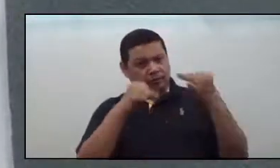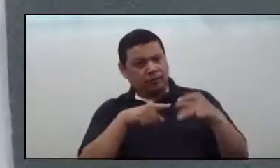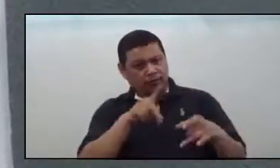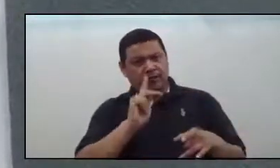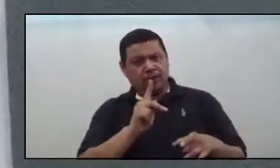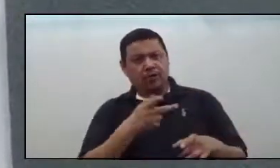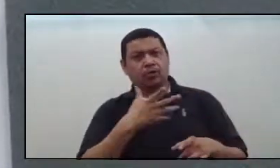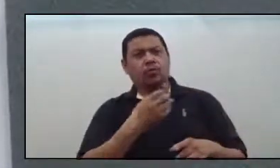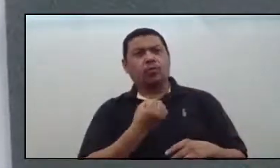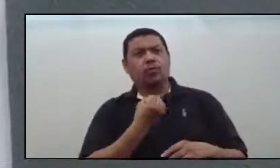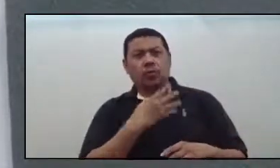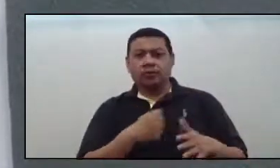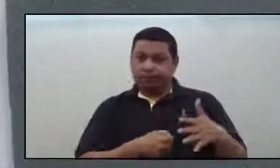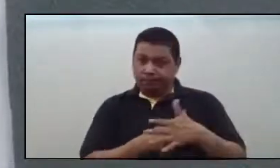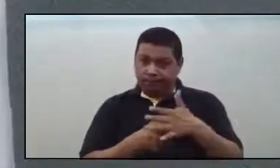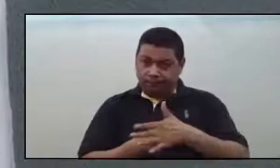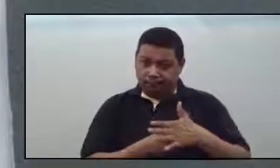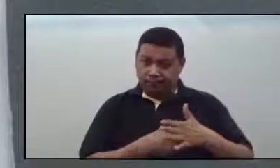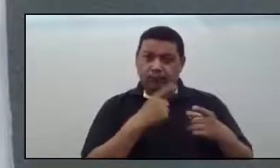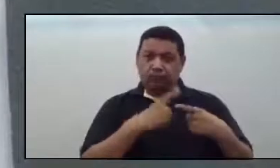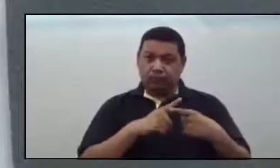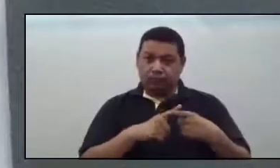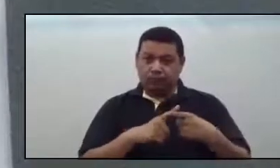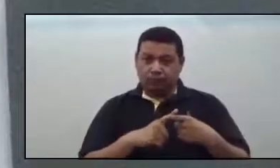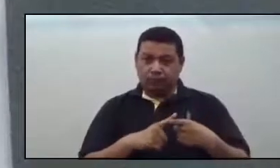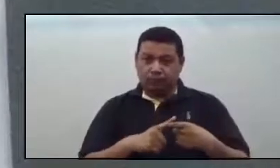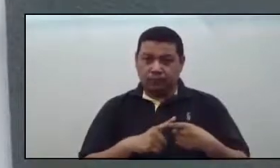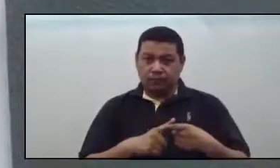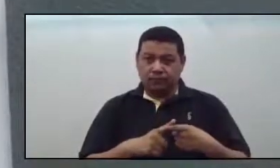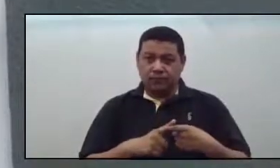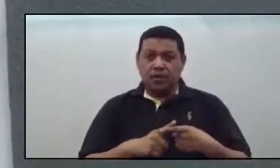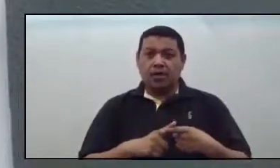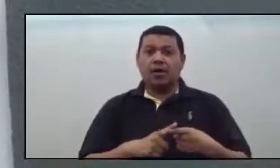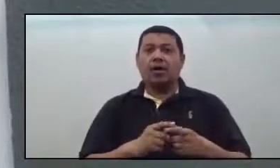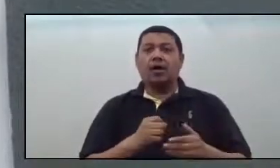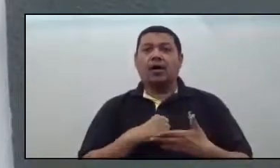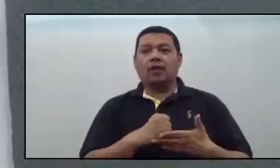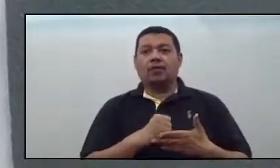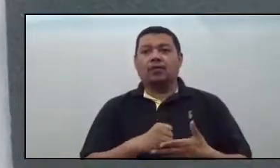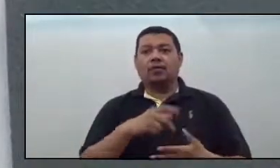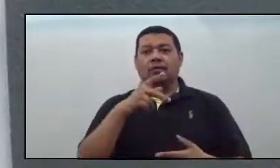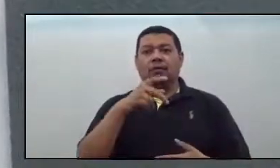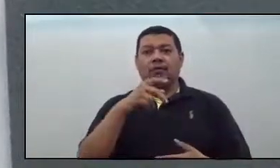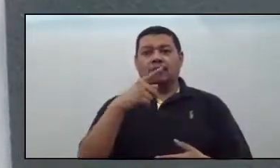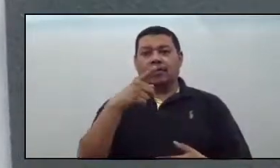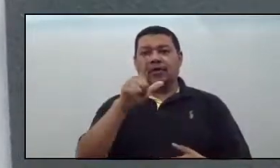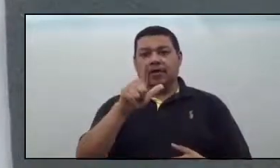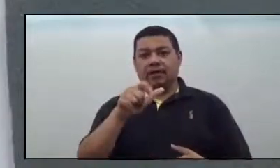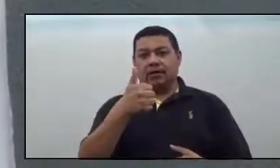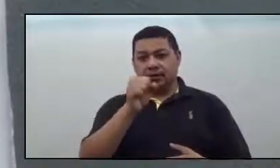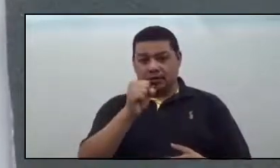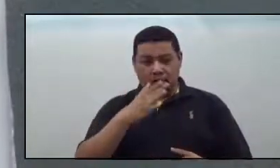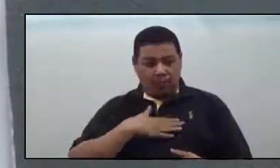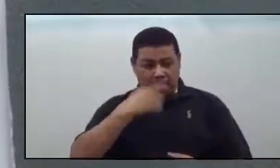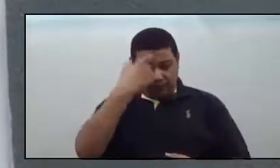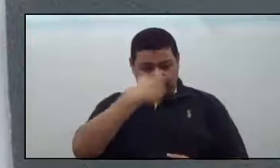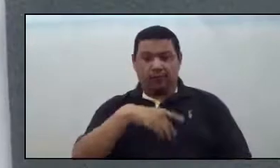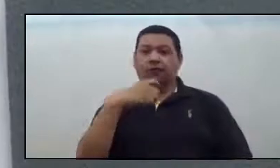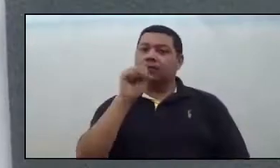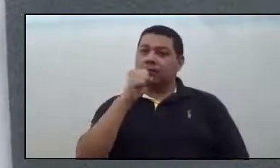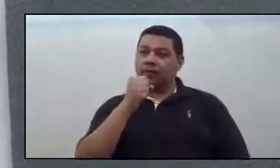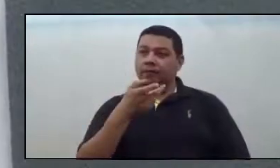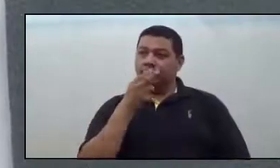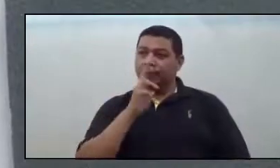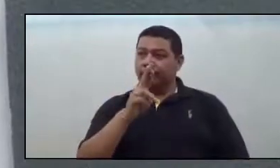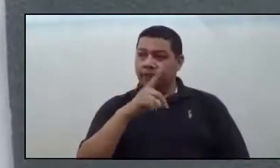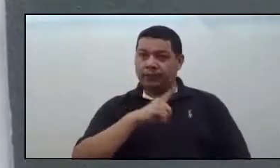aí do complemento da Lei Maria da Penha e já declaro meu voto favorável e espero que todos